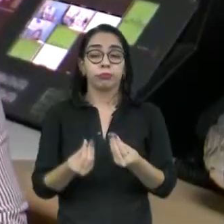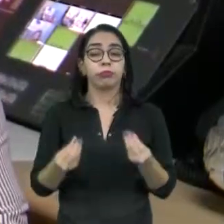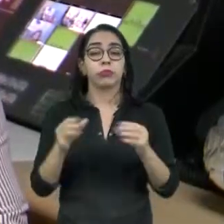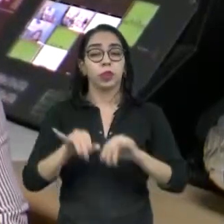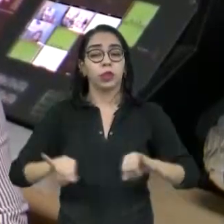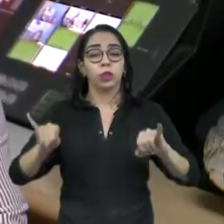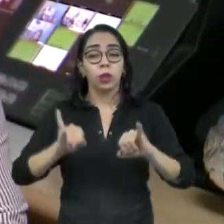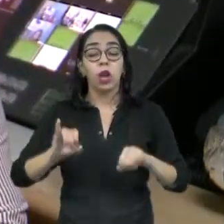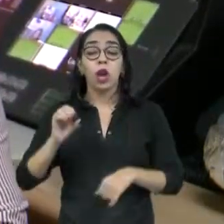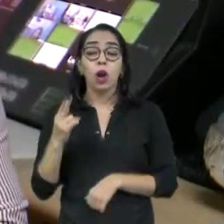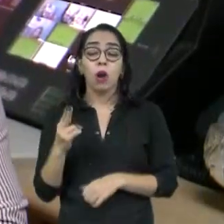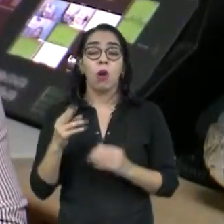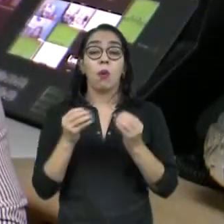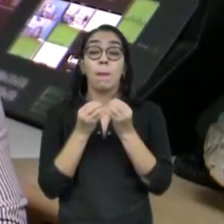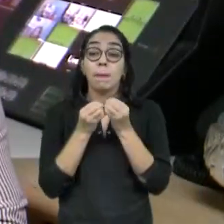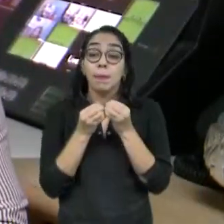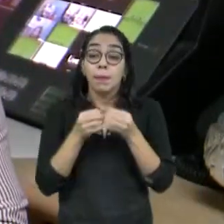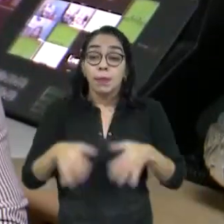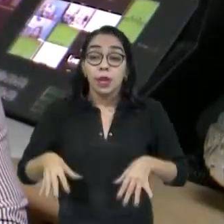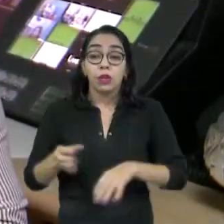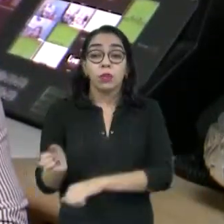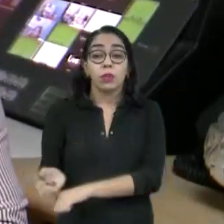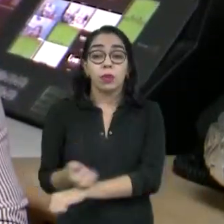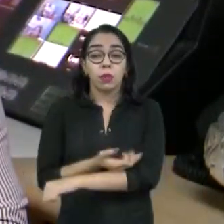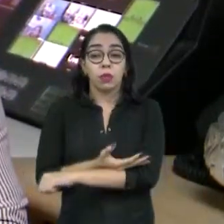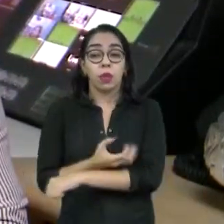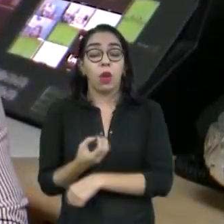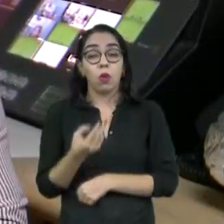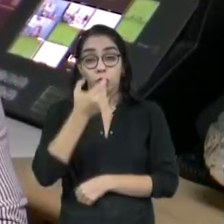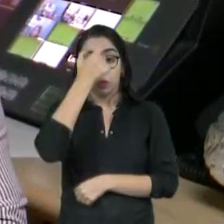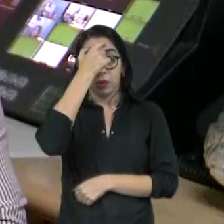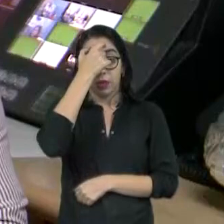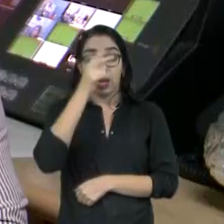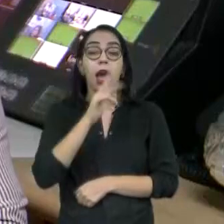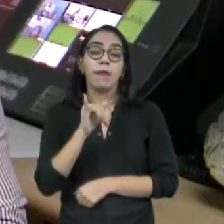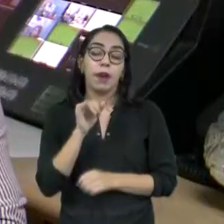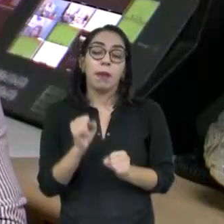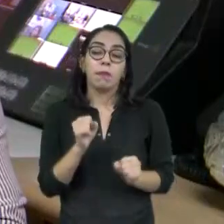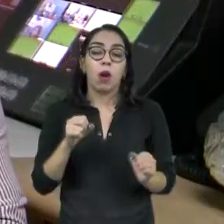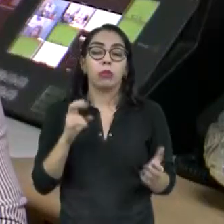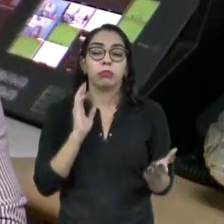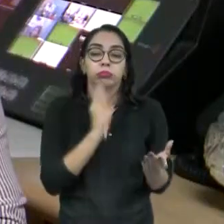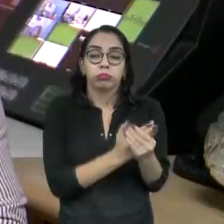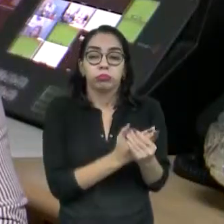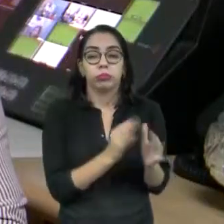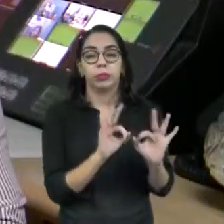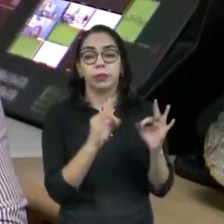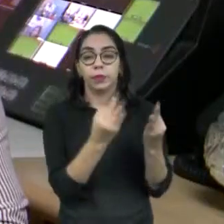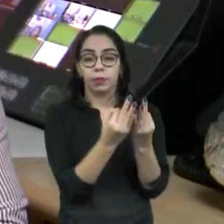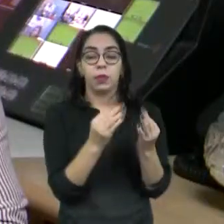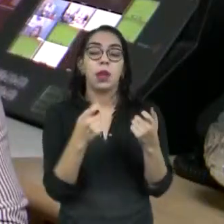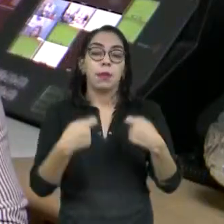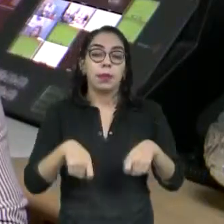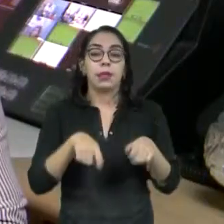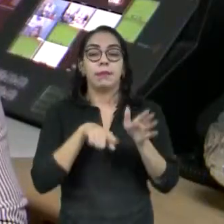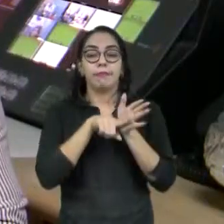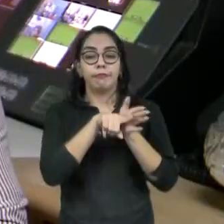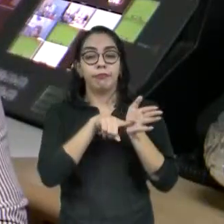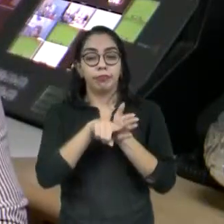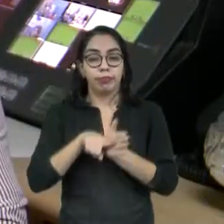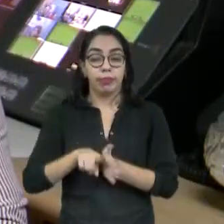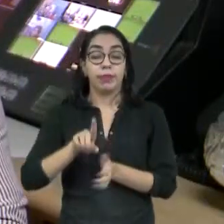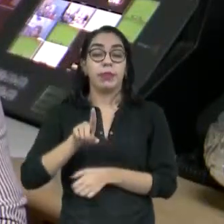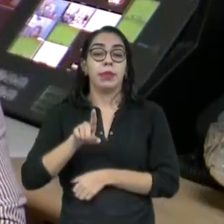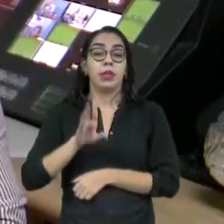algum dano eh pode gerar uma responsabilização né tem que analisar caso a caso se caberia uma responsabilização